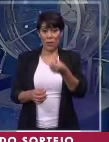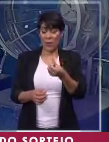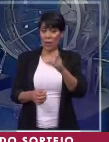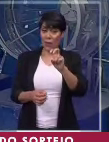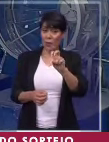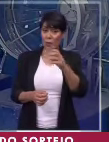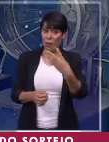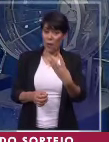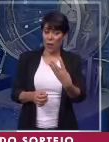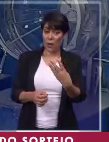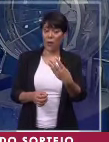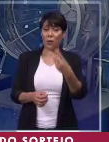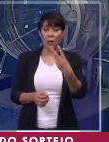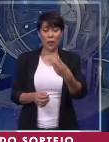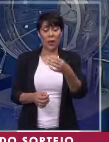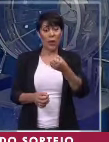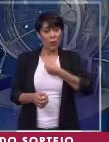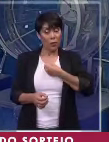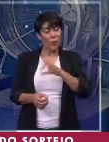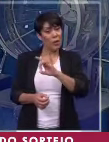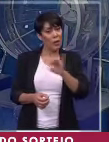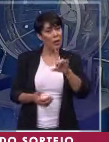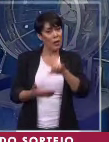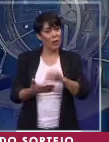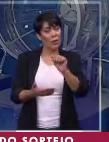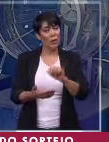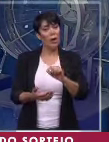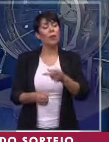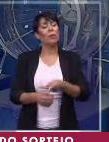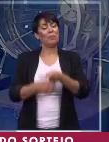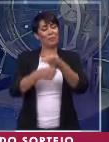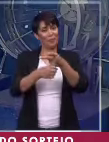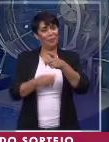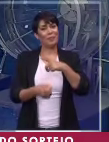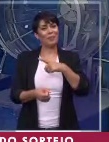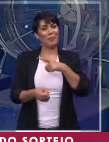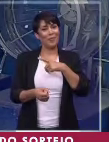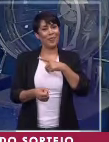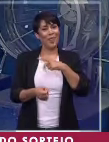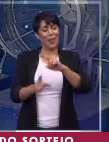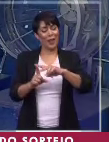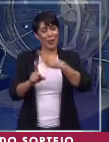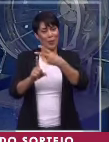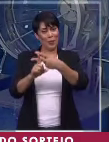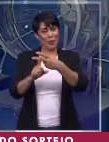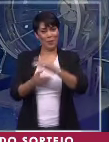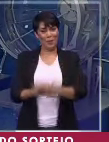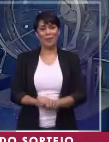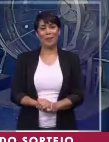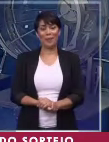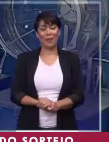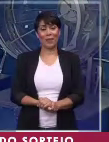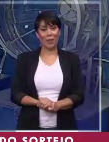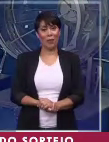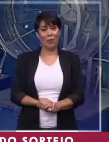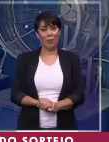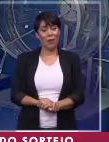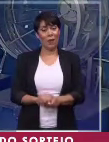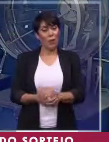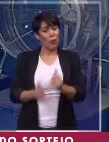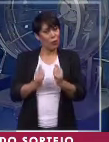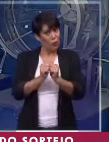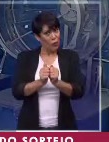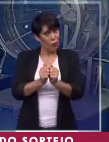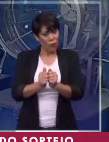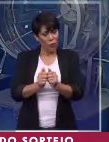5, 4 ou 3 números em cada um dos sorteios, leva prêmios na Dupla Sena. Então, lembre-se de conferir a sua